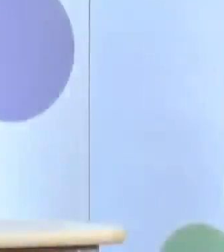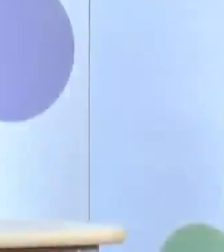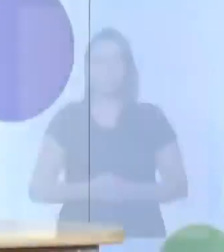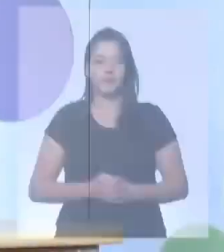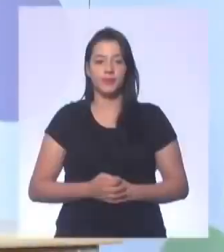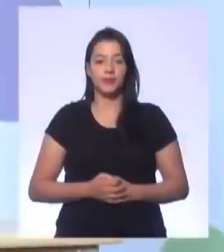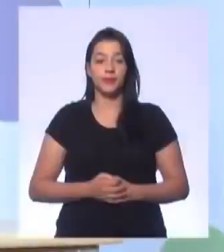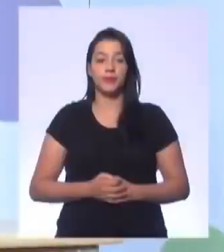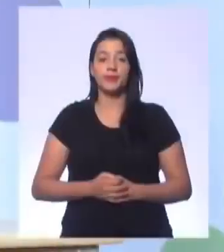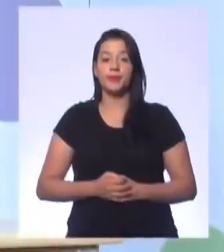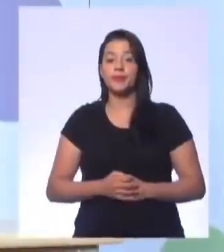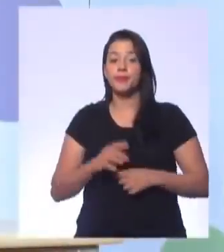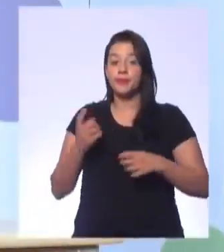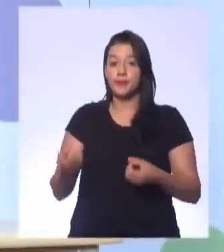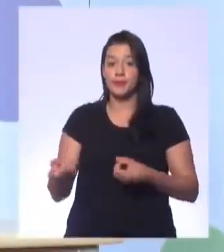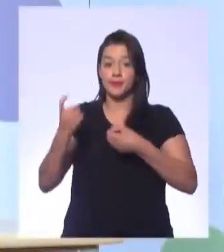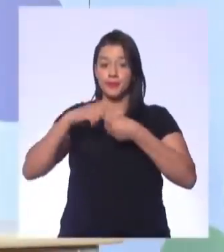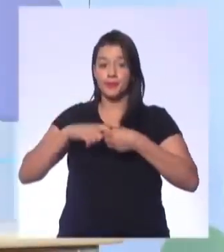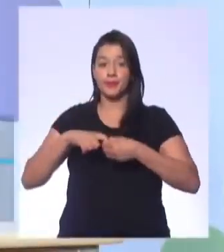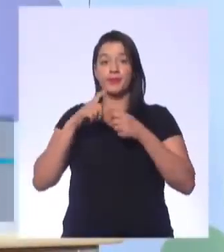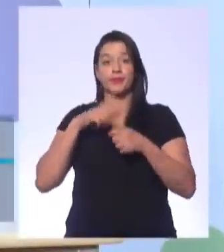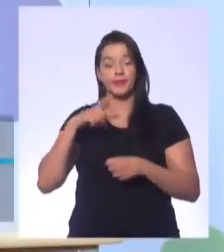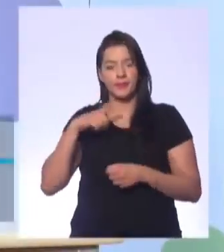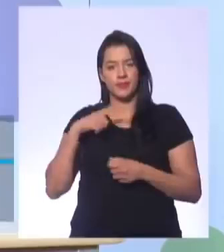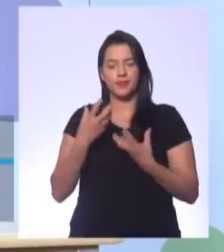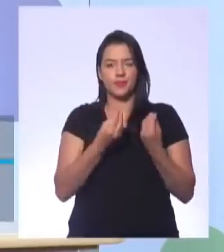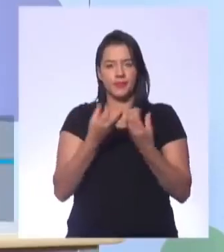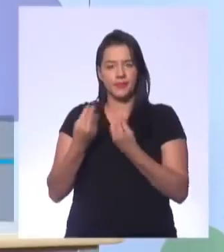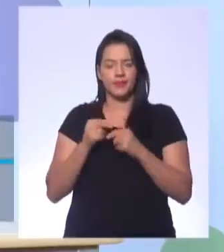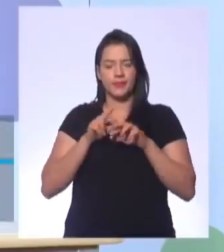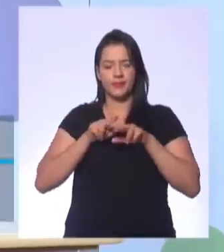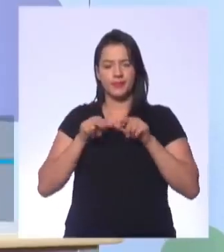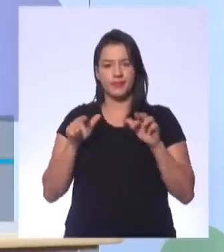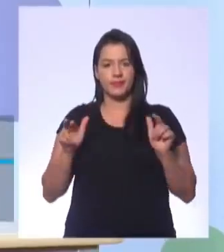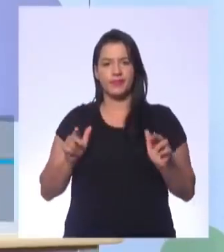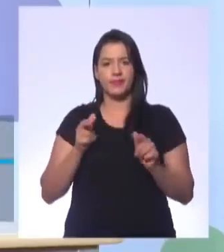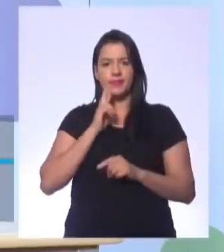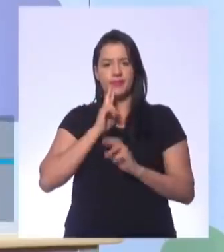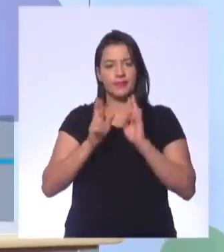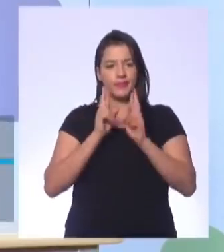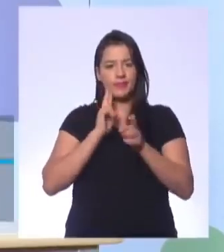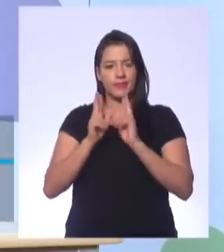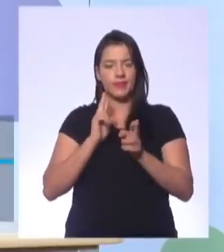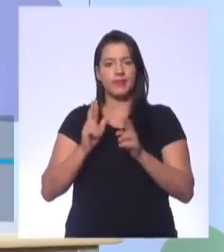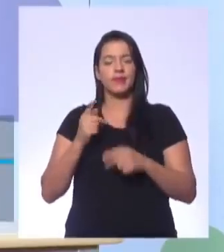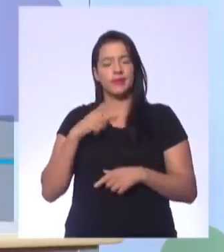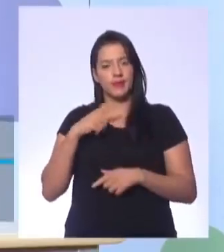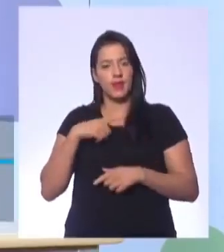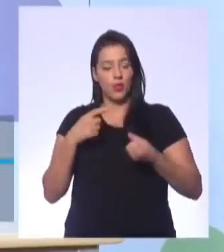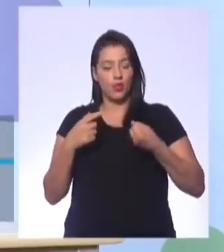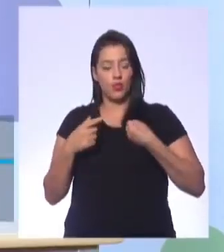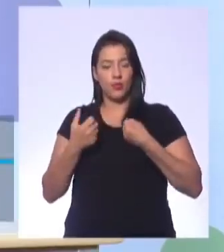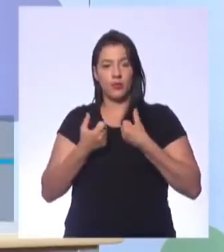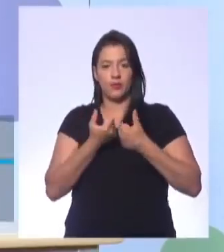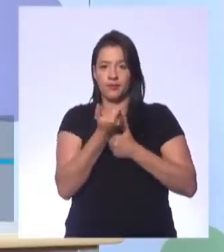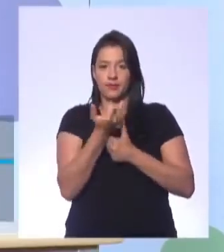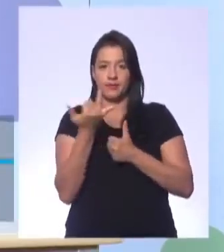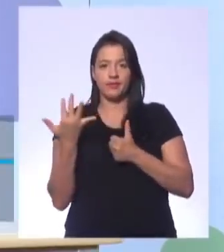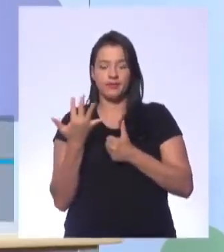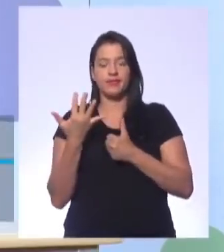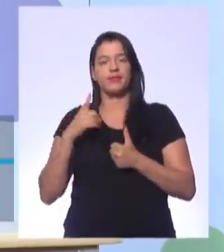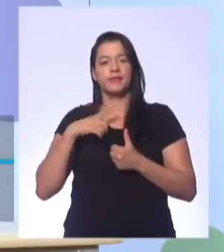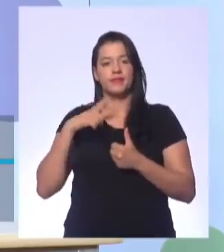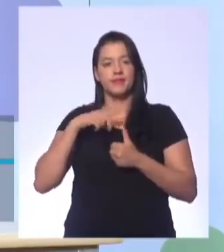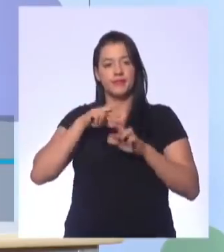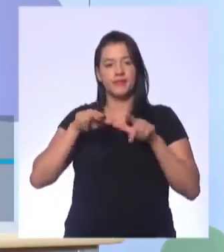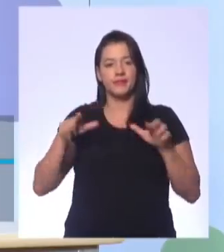Olá hoje nós retornarmos aqui com muitas variações de resposta porque interessante né porque a ideia da variável justamente essa pessoa